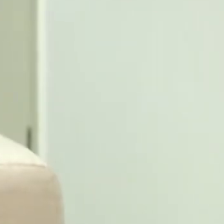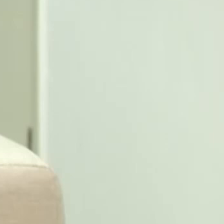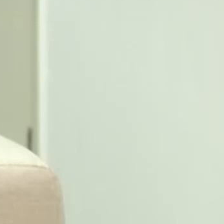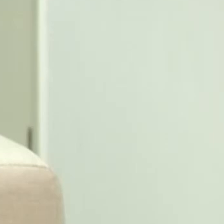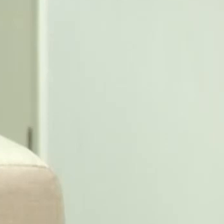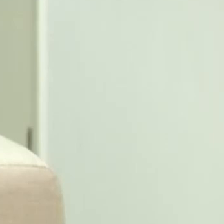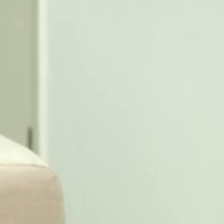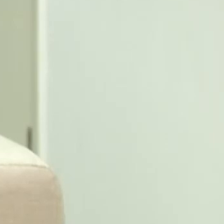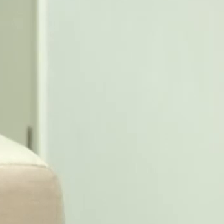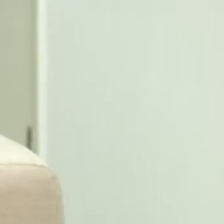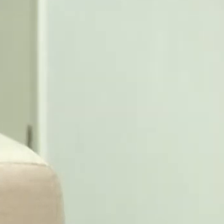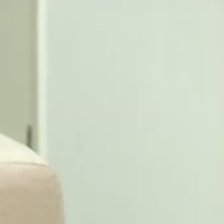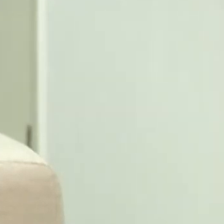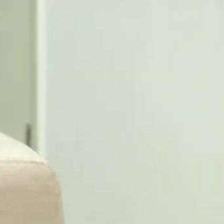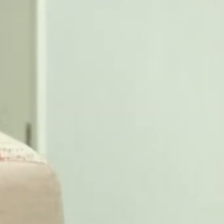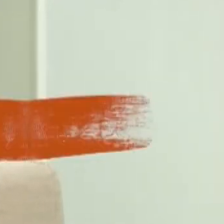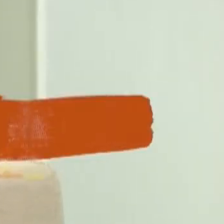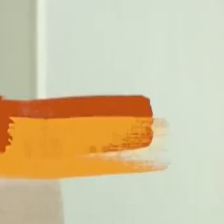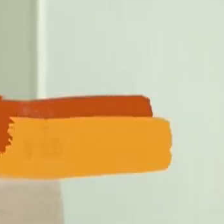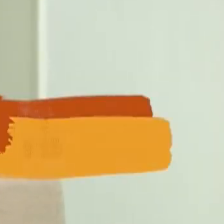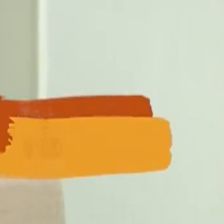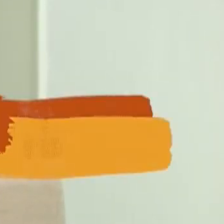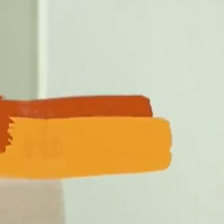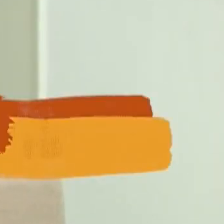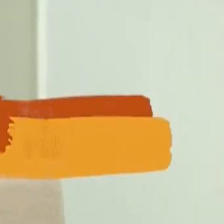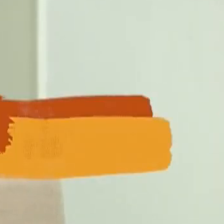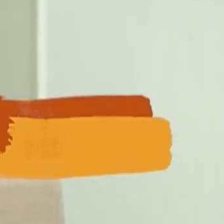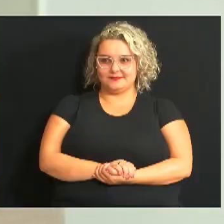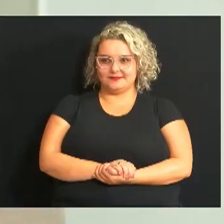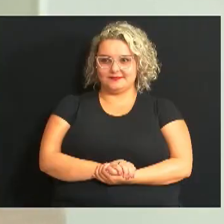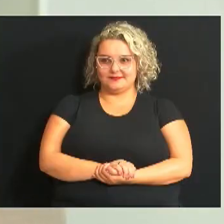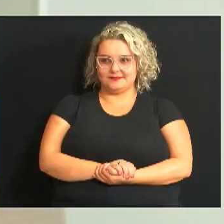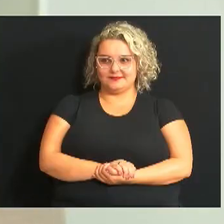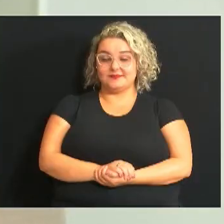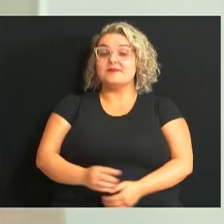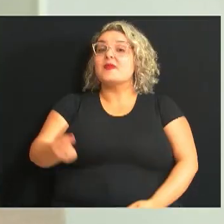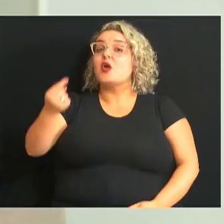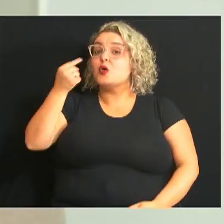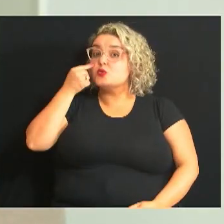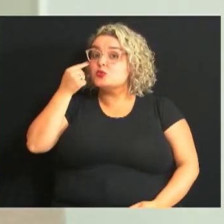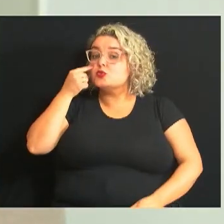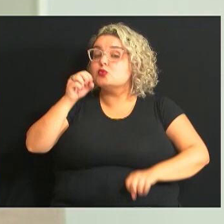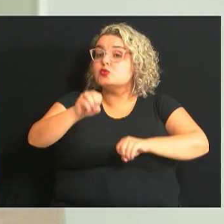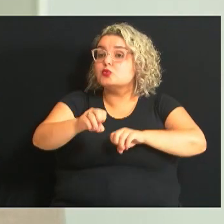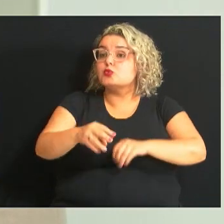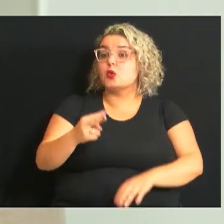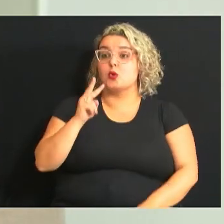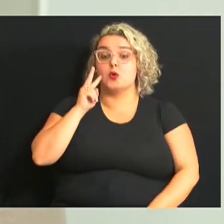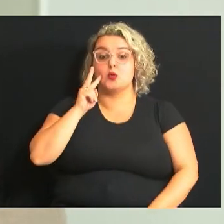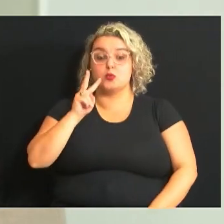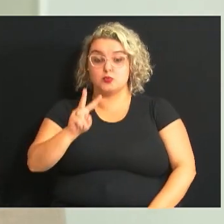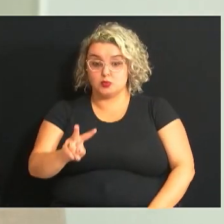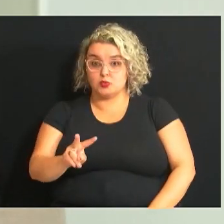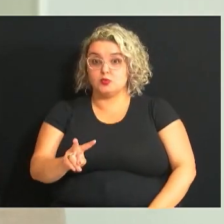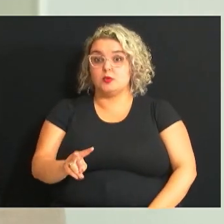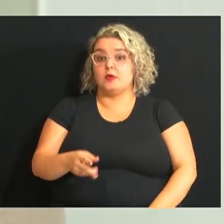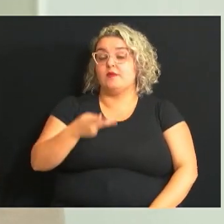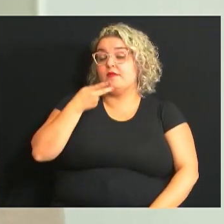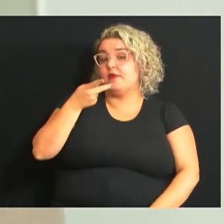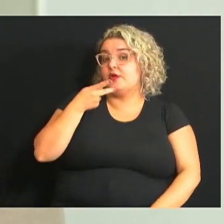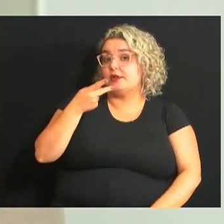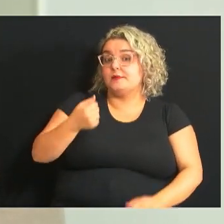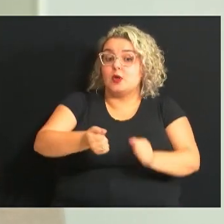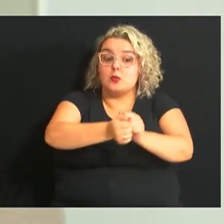Bom, é o quadro De Olho na Educação e olha só, hoje a gente vai falar sobre vestibular indígena aqui da Unicamp e a importância